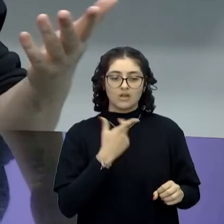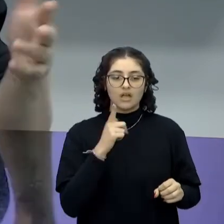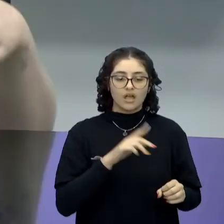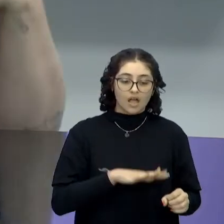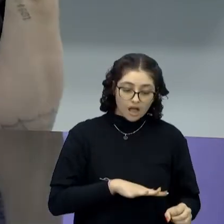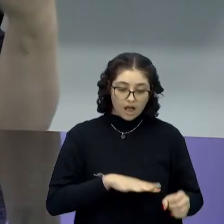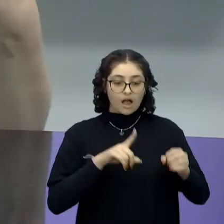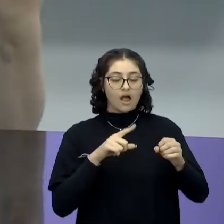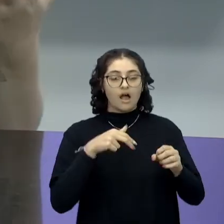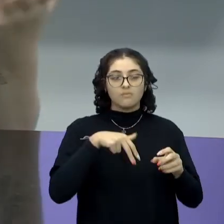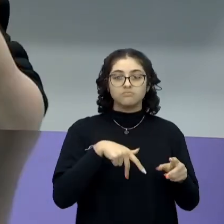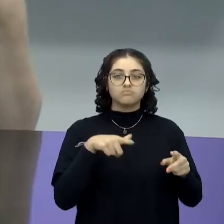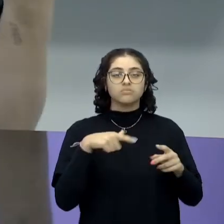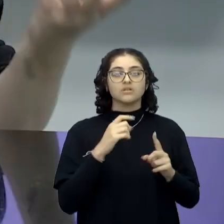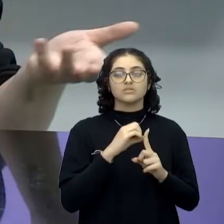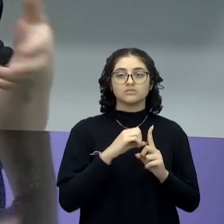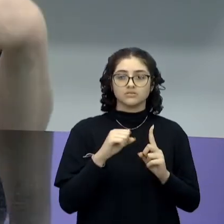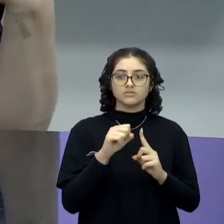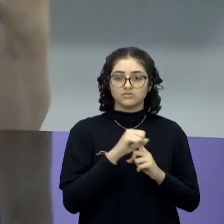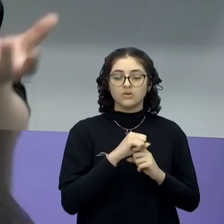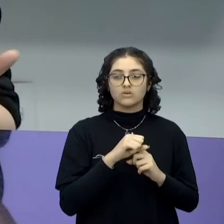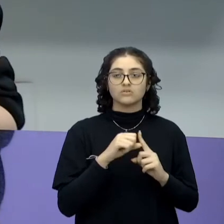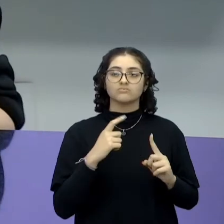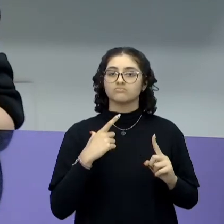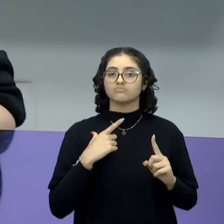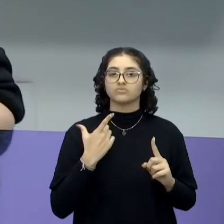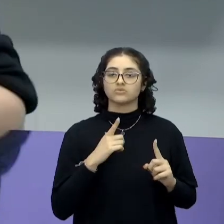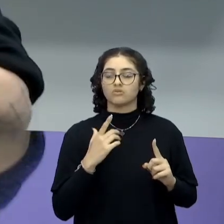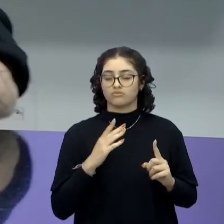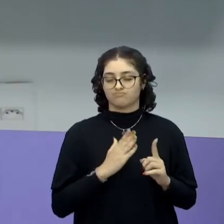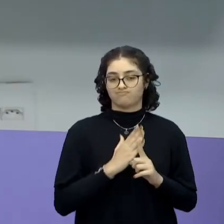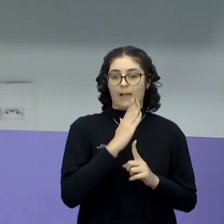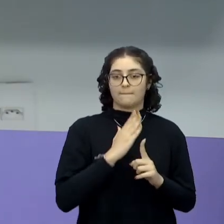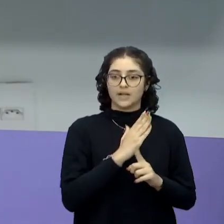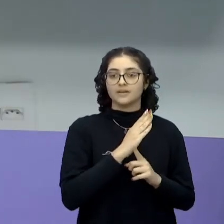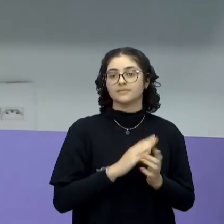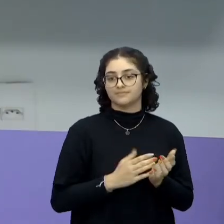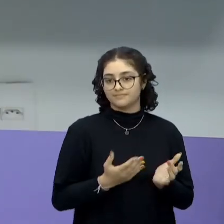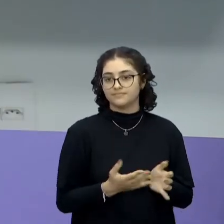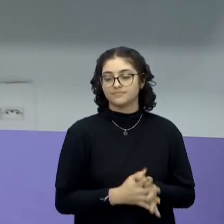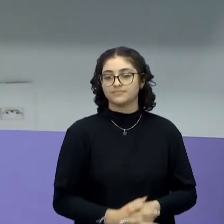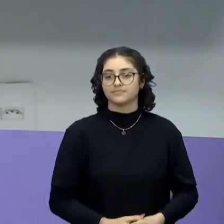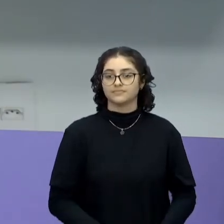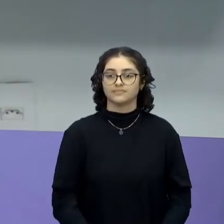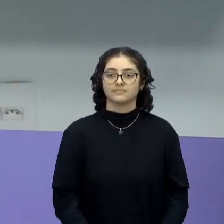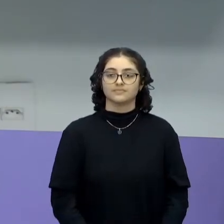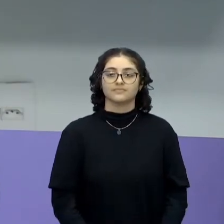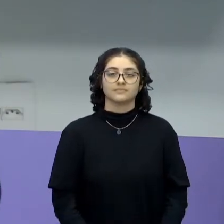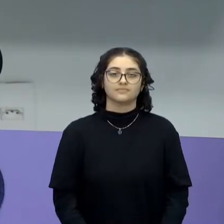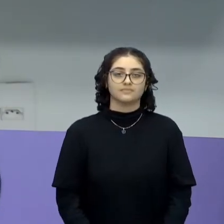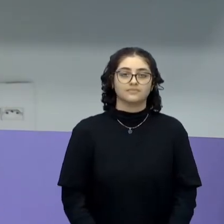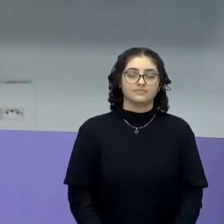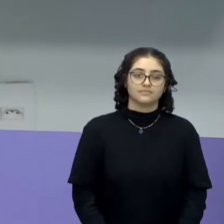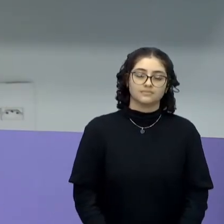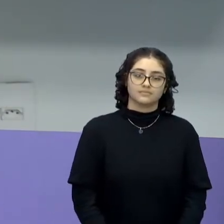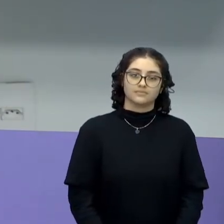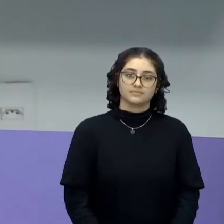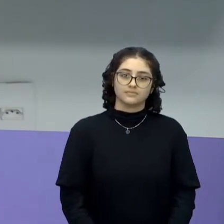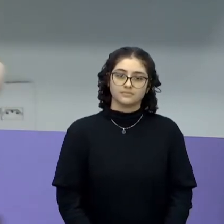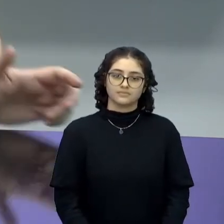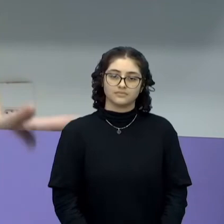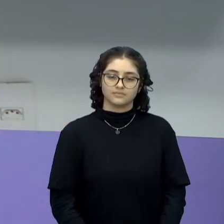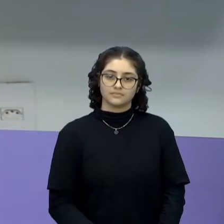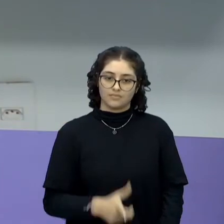camada da subjetividade da vida humana, certo? Bom, a gente está falando